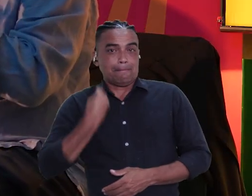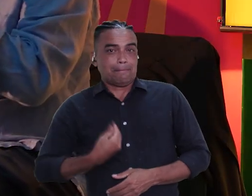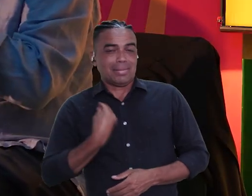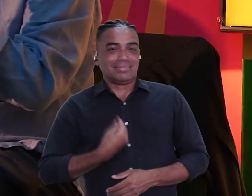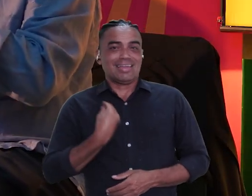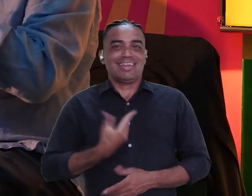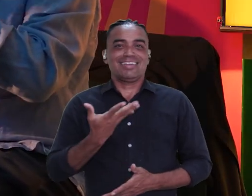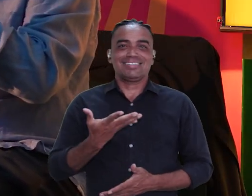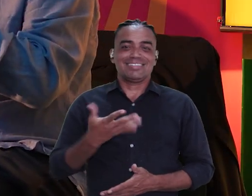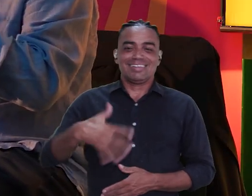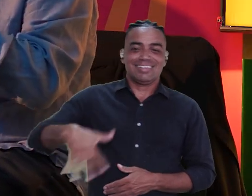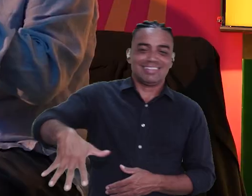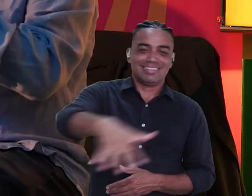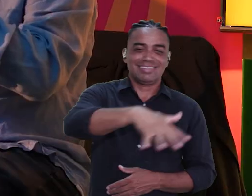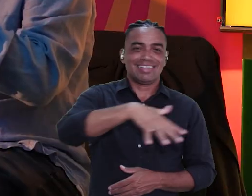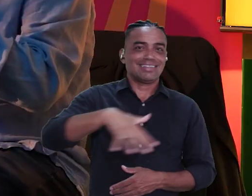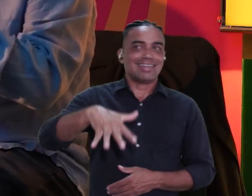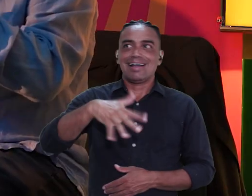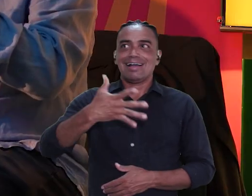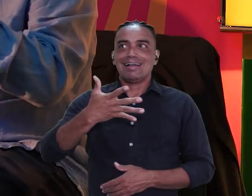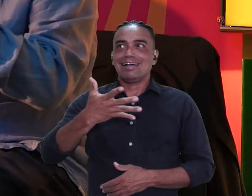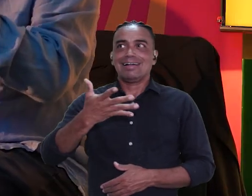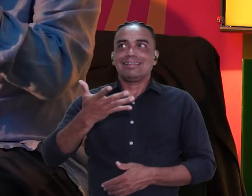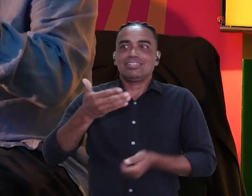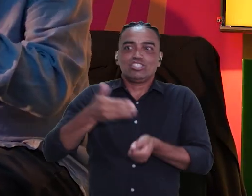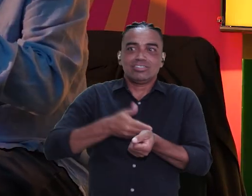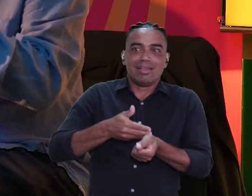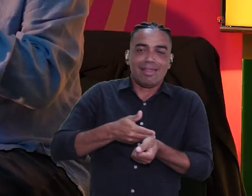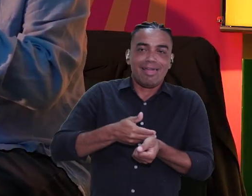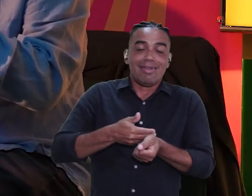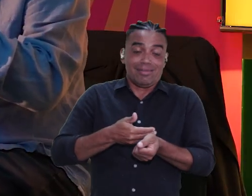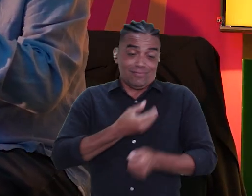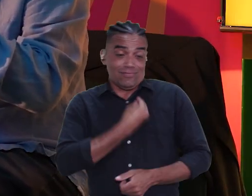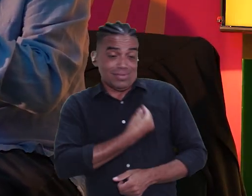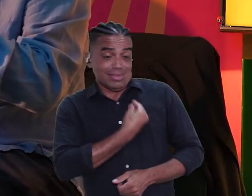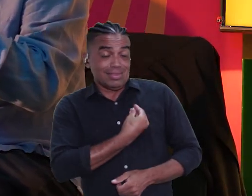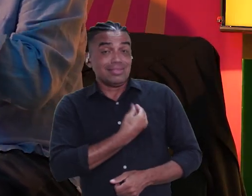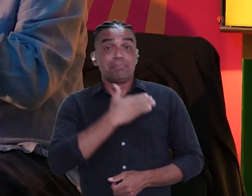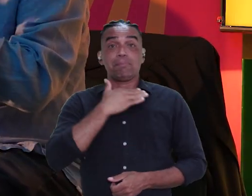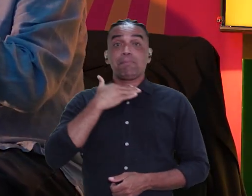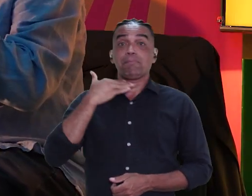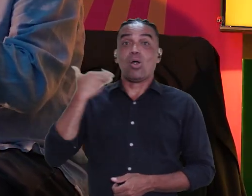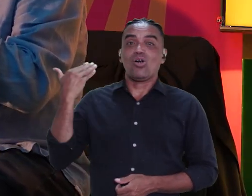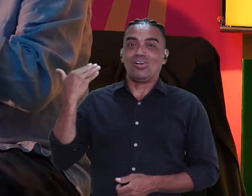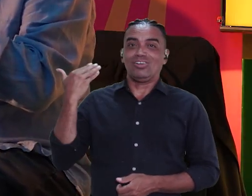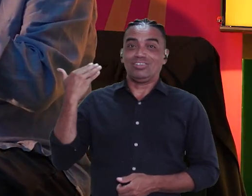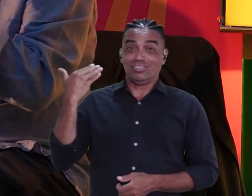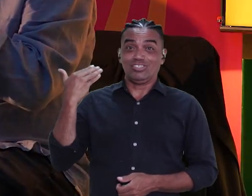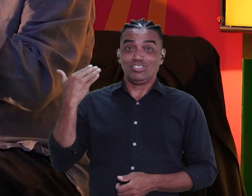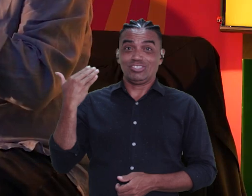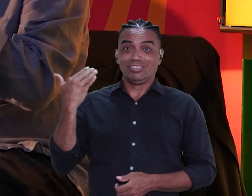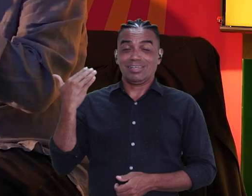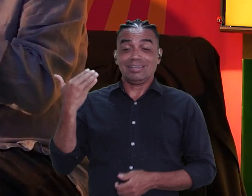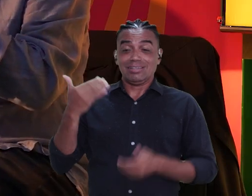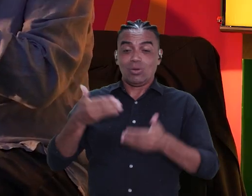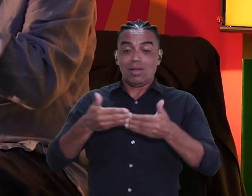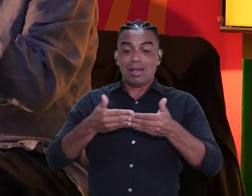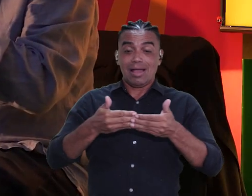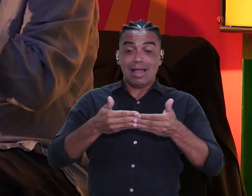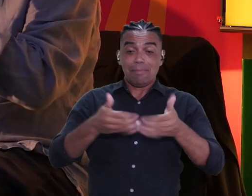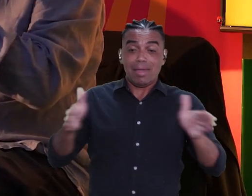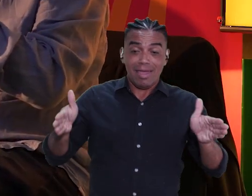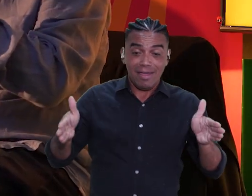presença dessa dimensão enigmática da vida e da morte, não é? Que está ali, não é? Da abertura